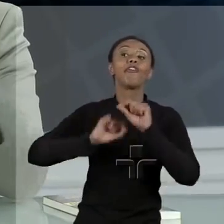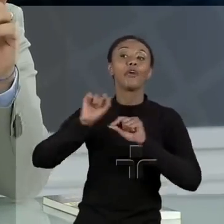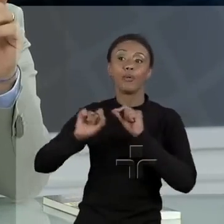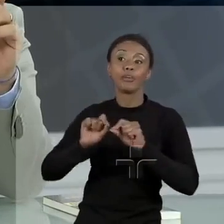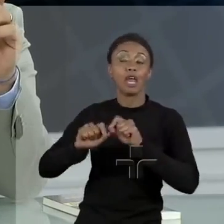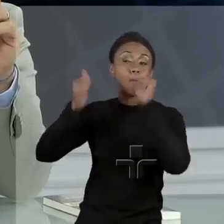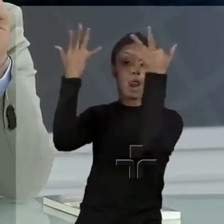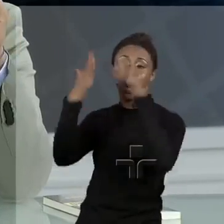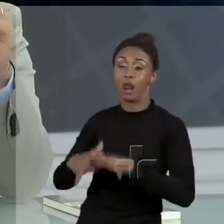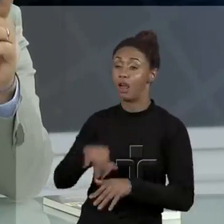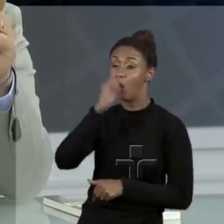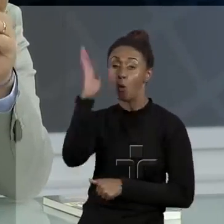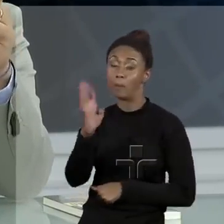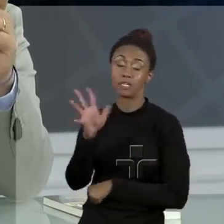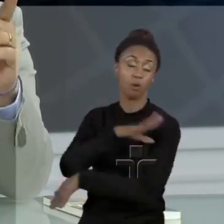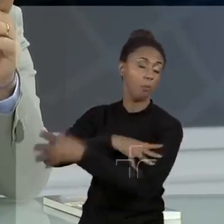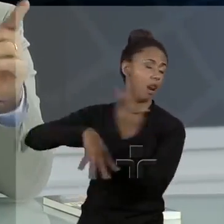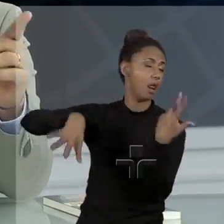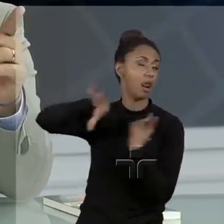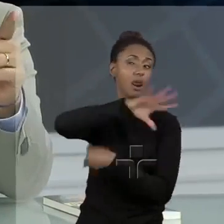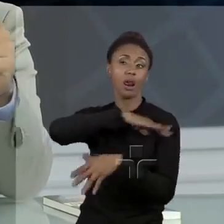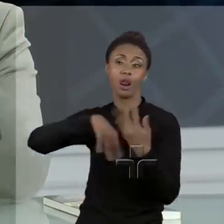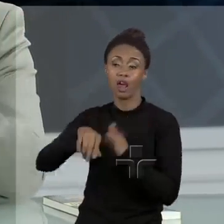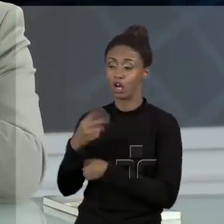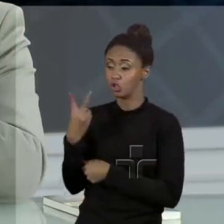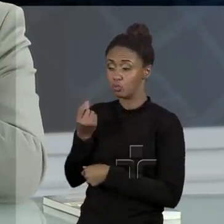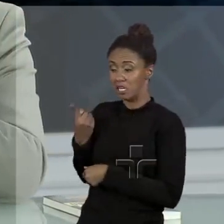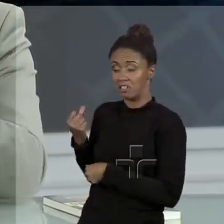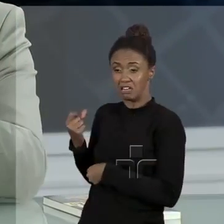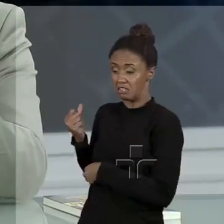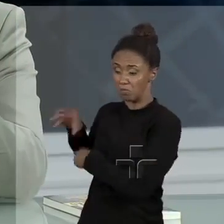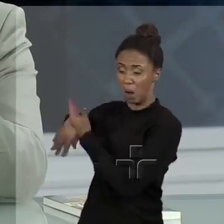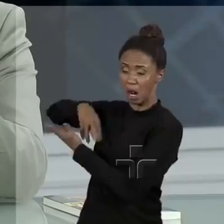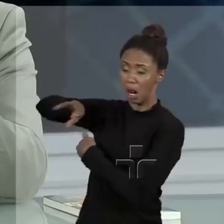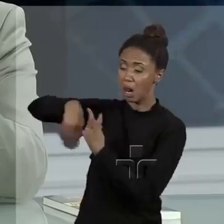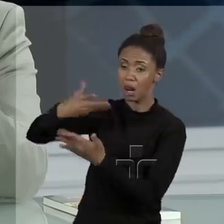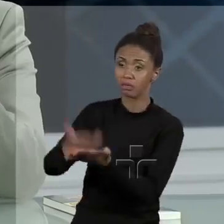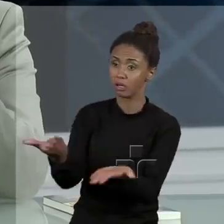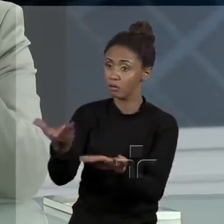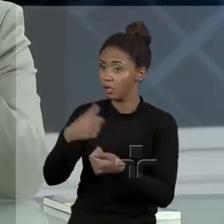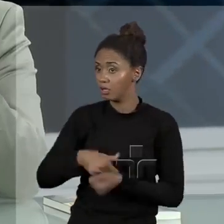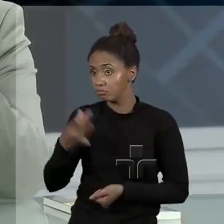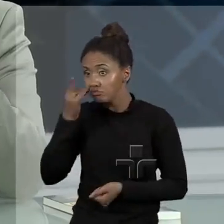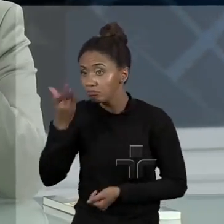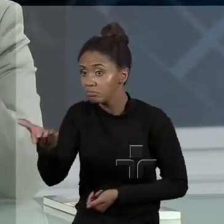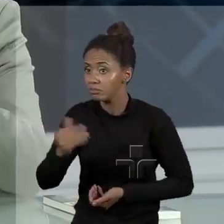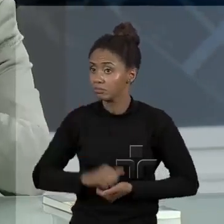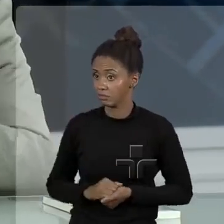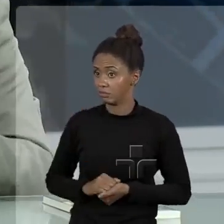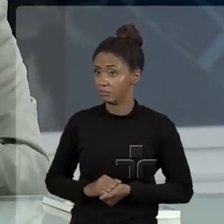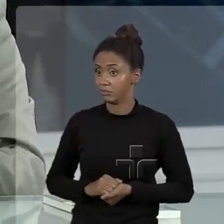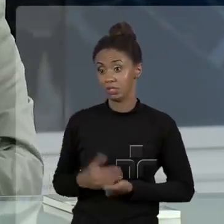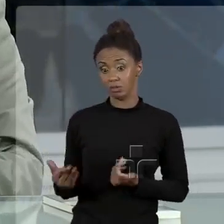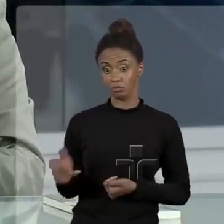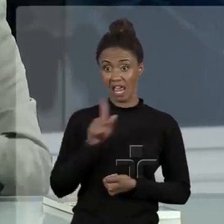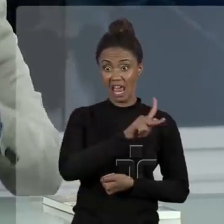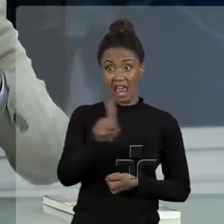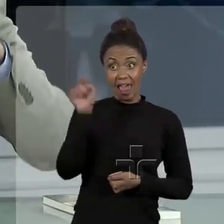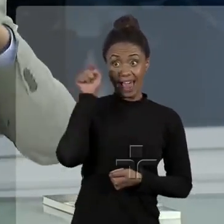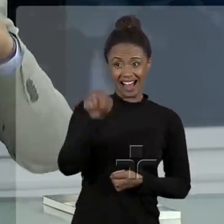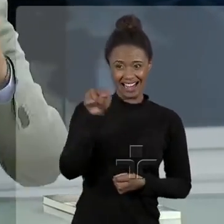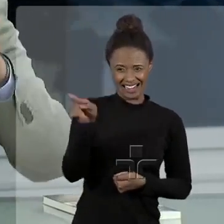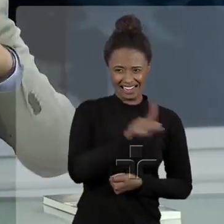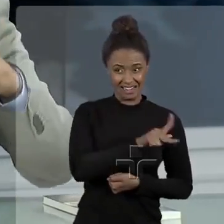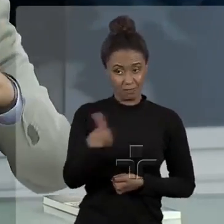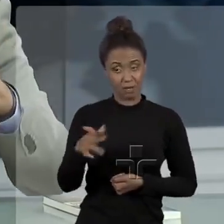Brasil bagunçou depois de 2016 e nós estamos vendo esse problema aí. Portanto, esse presidente, na minha opinião,